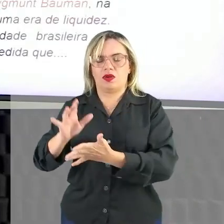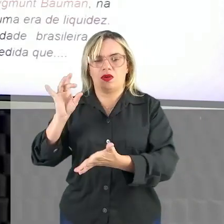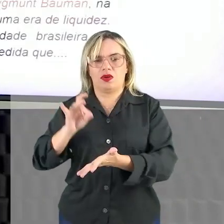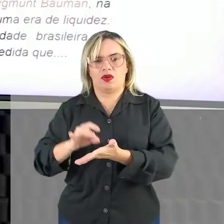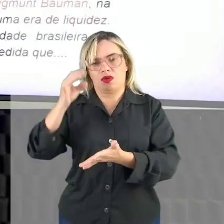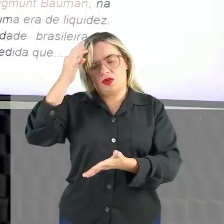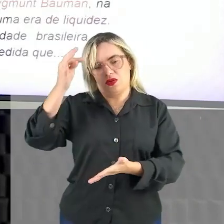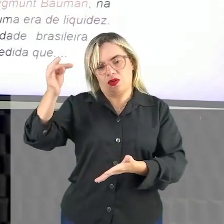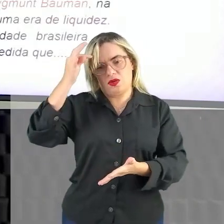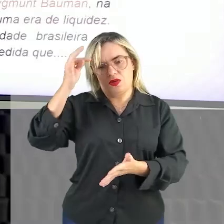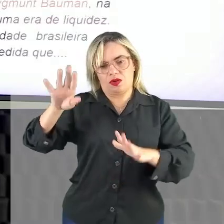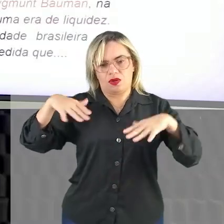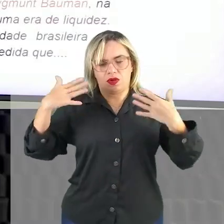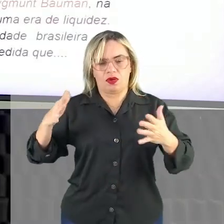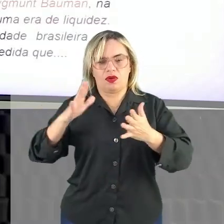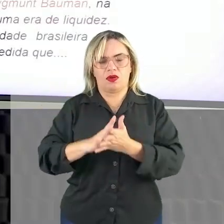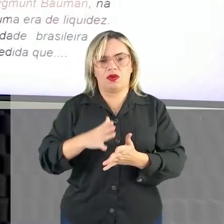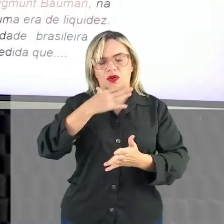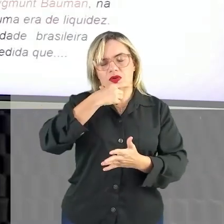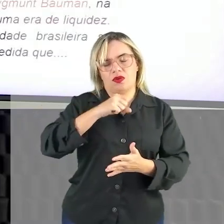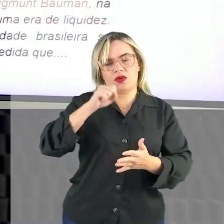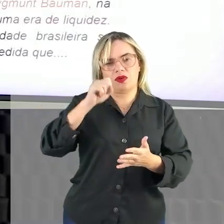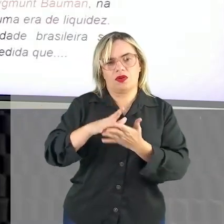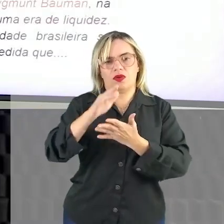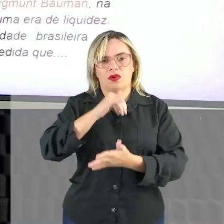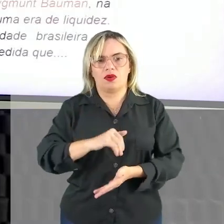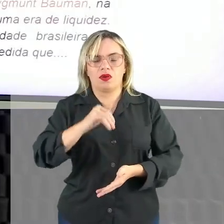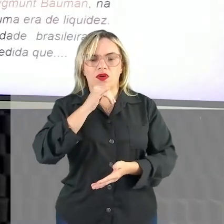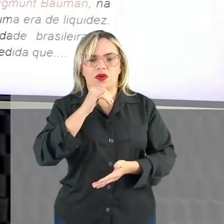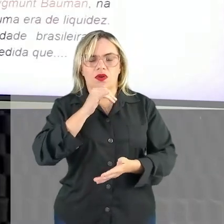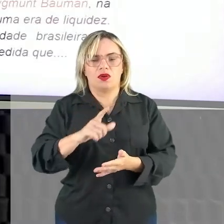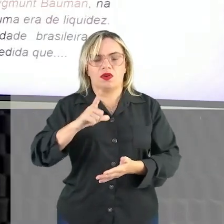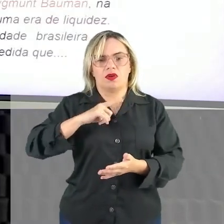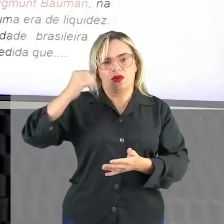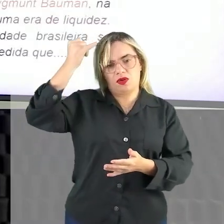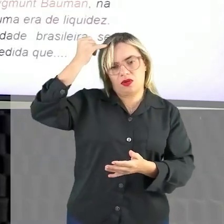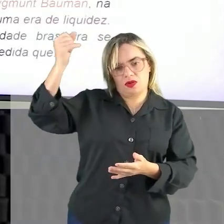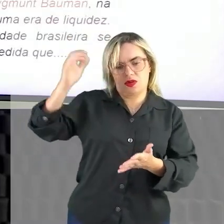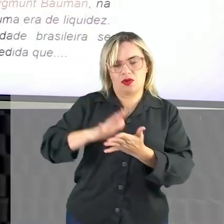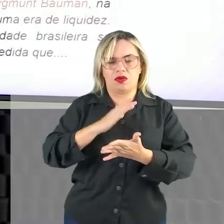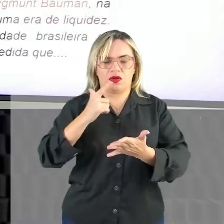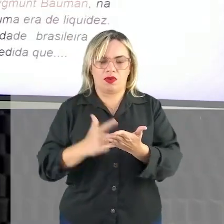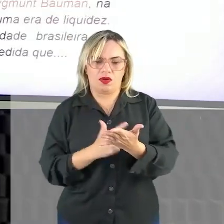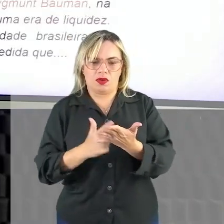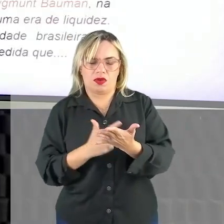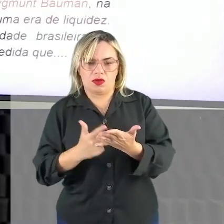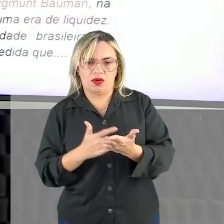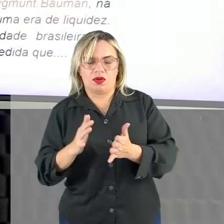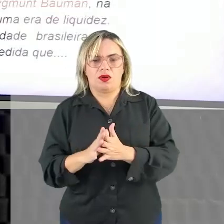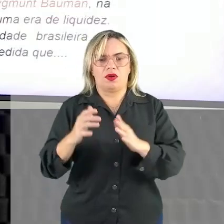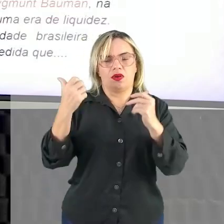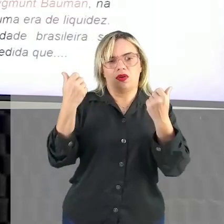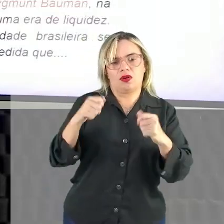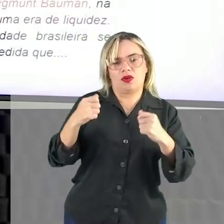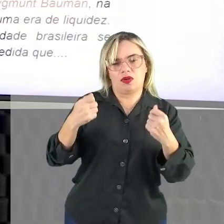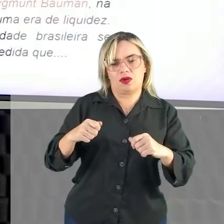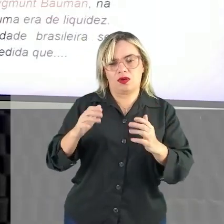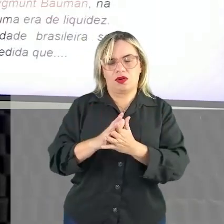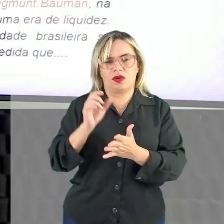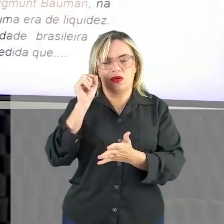teoria. Então, Paulo Freire, por exemplo, ele tem ideias, ele tem livros, né? Então, você precisa